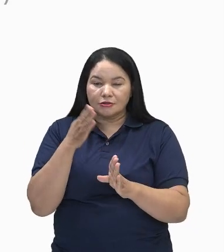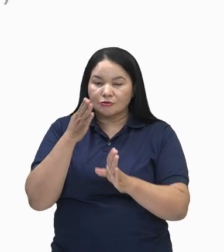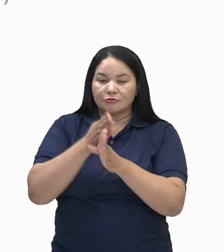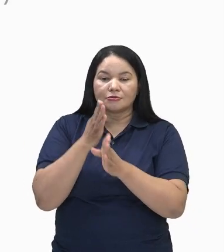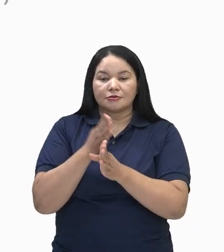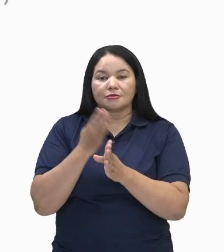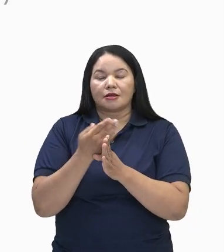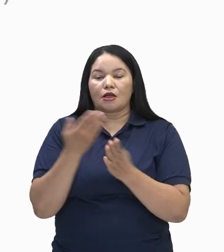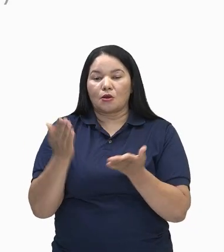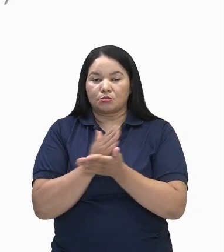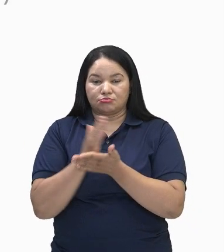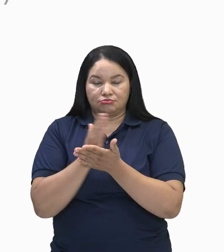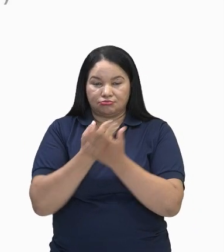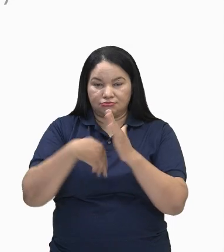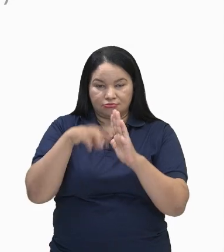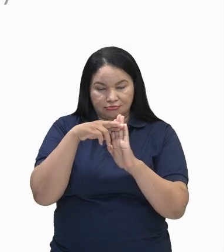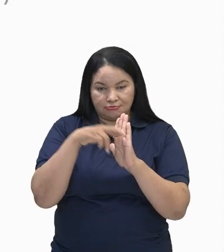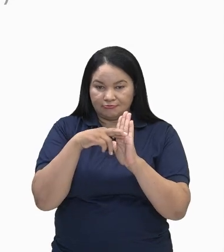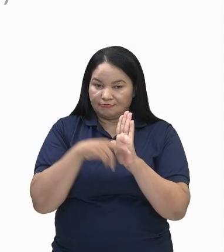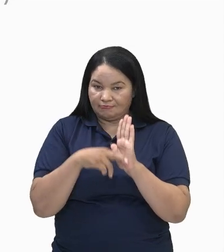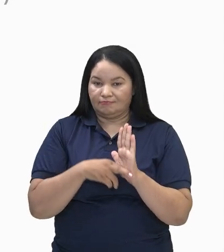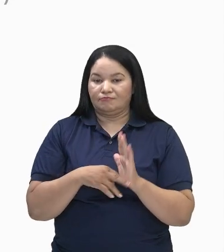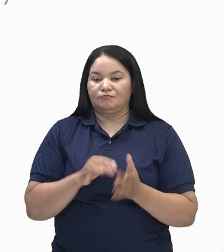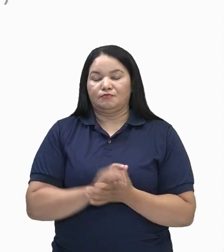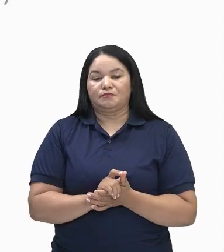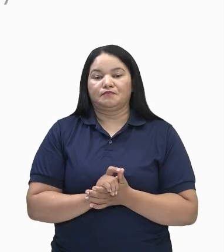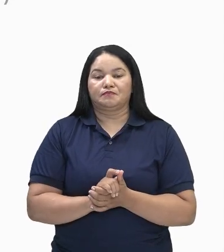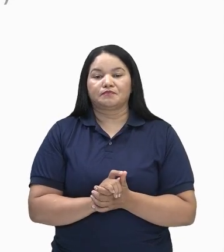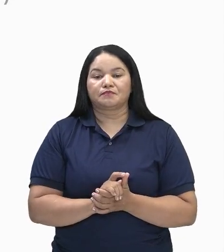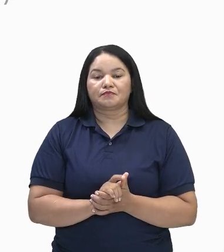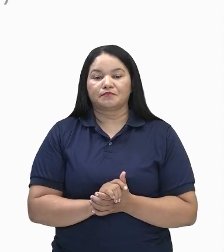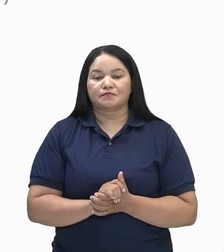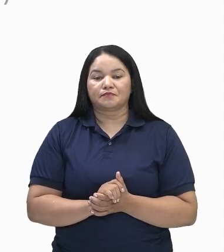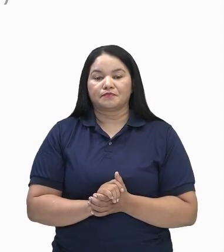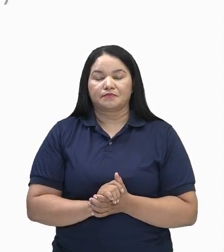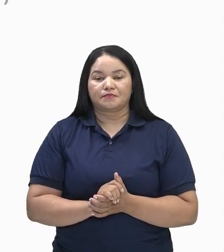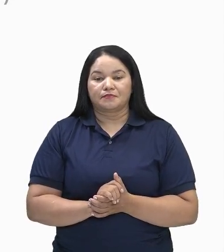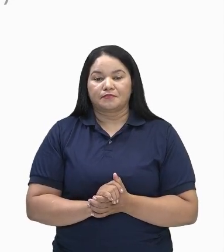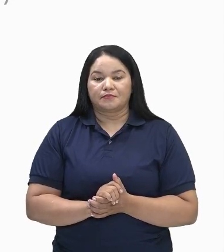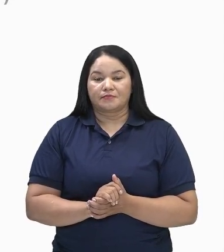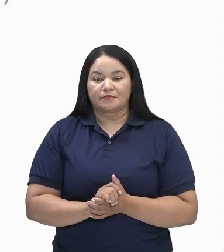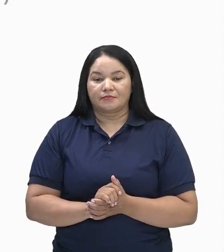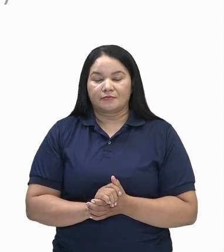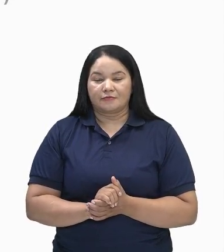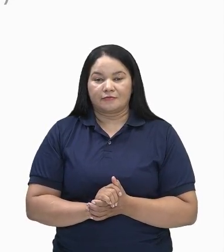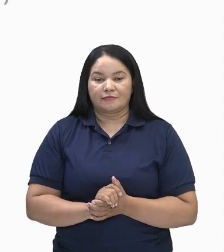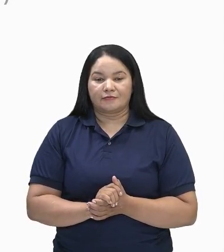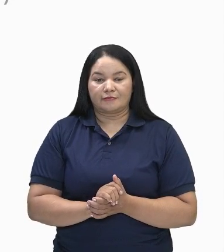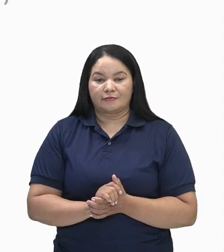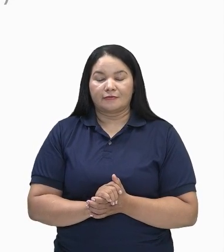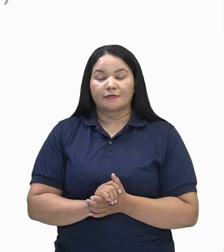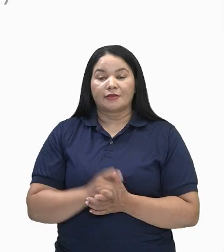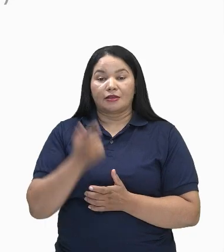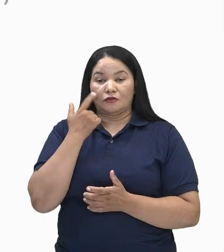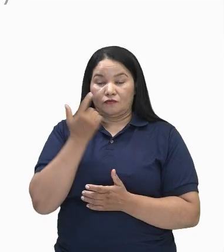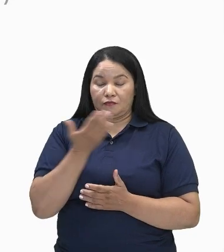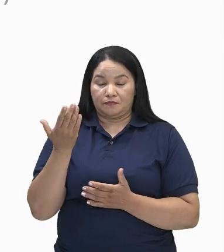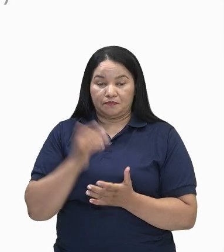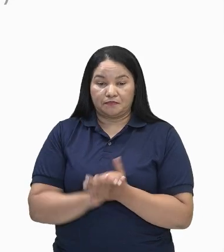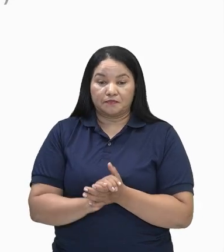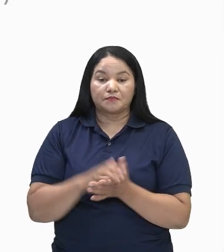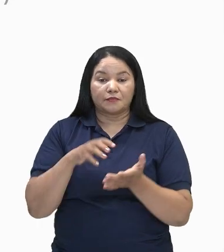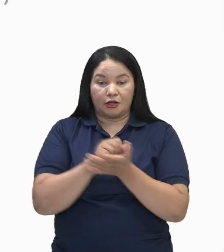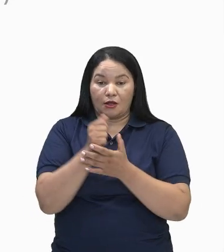essas normas. Então, vamos ver onde, né, um contrato de trabalho